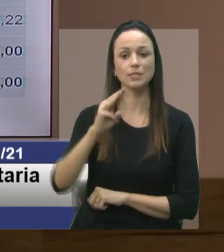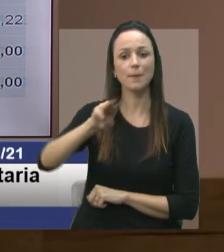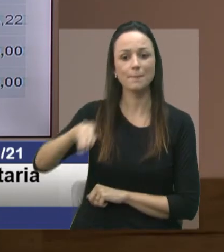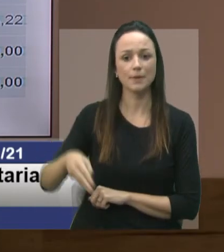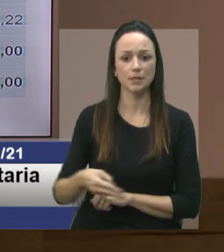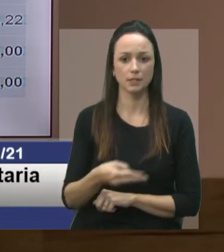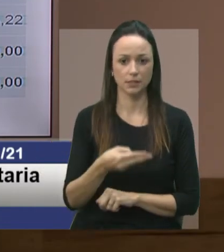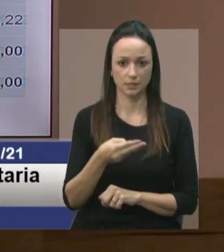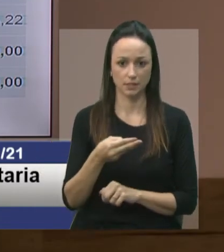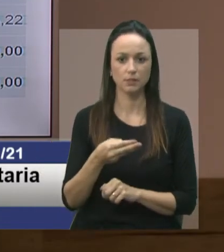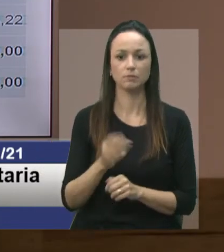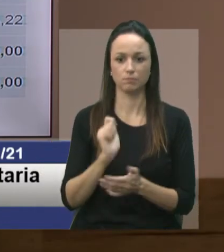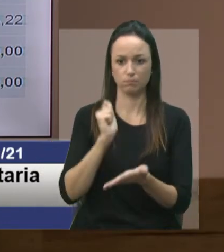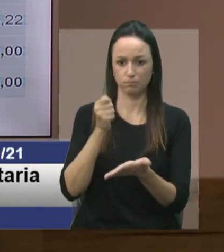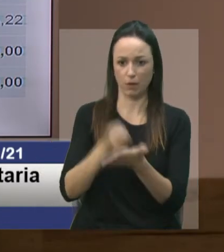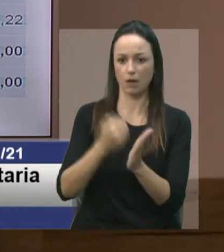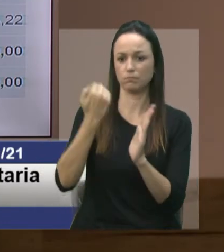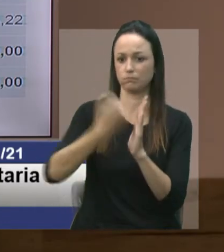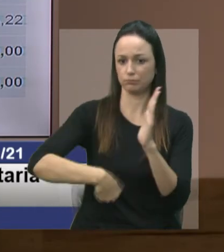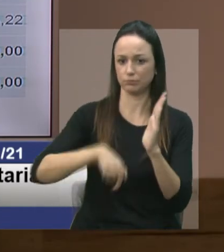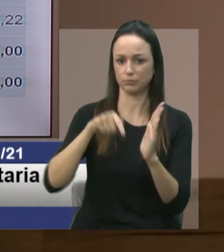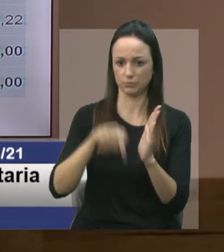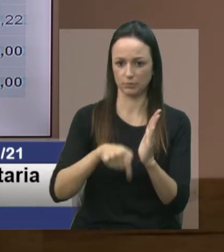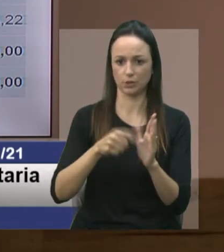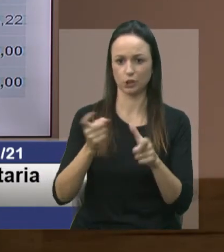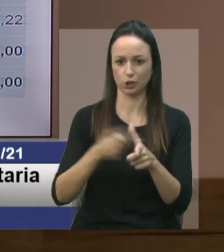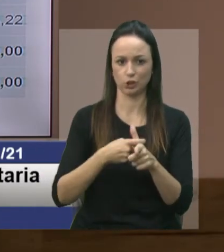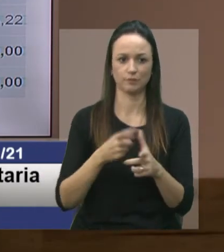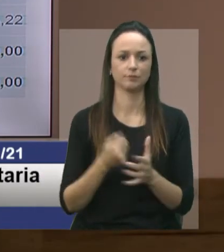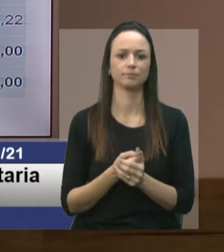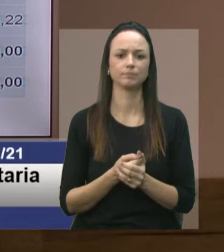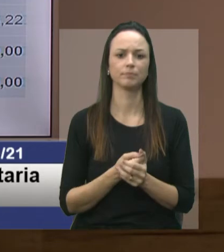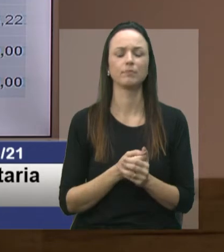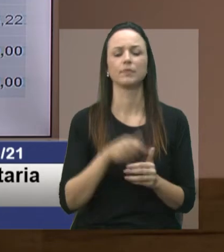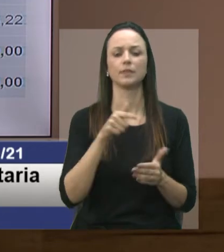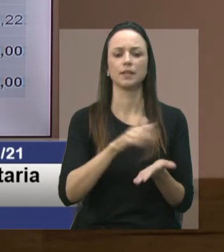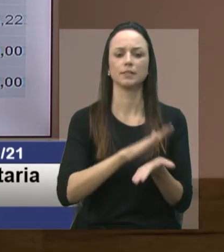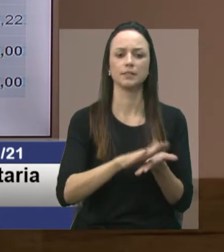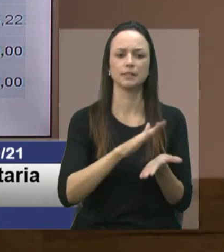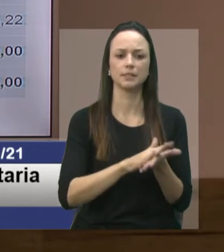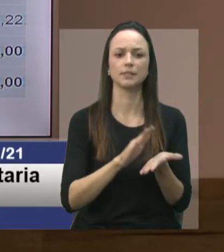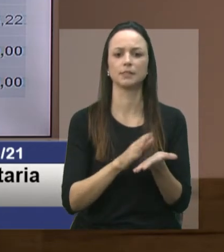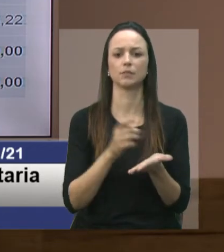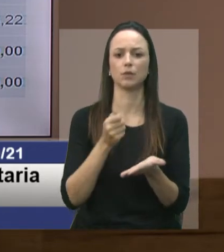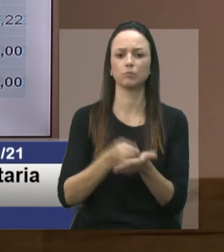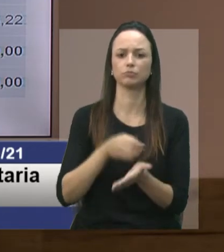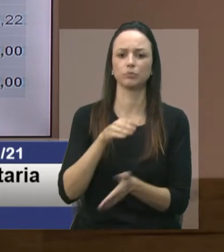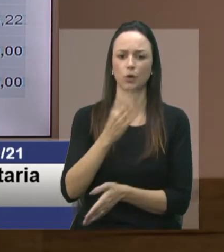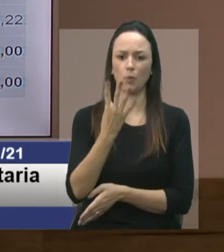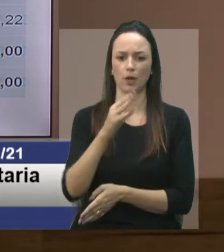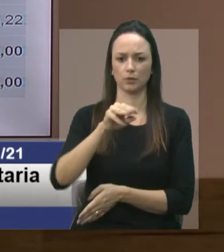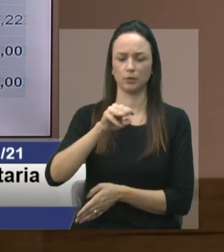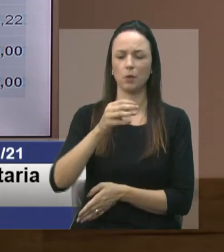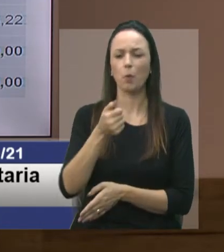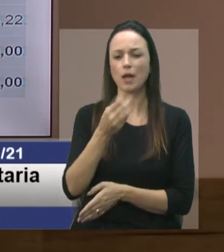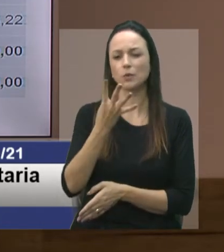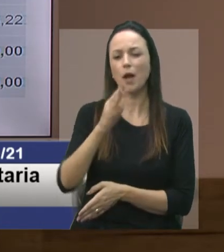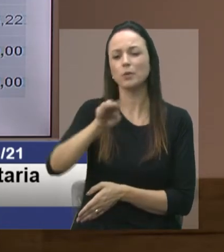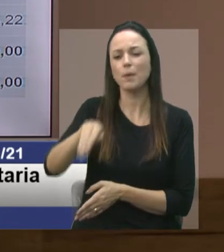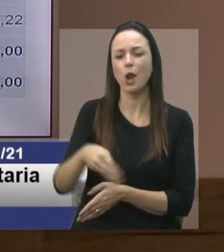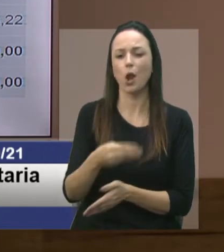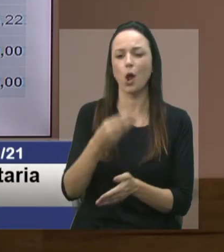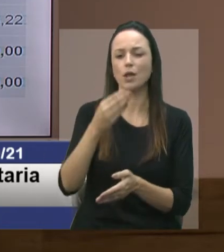com amortização da dívida. E na despesa liquidada, 4 milhões e meio aproximadamente